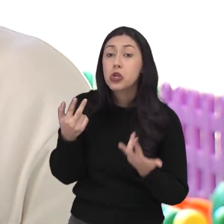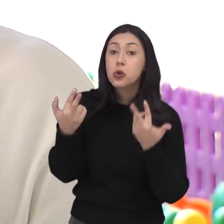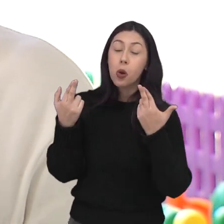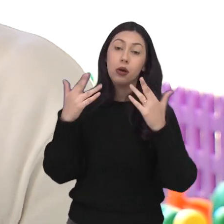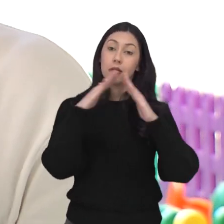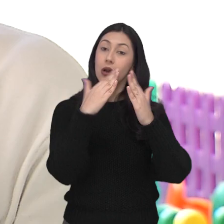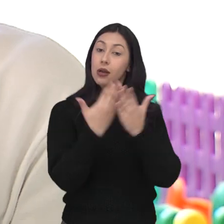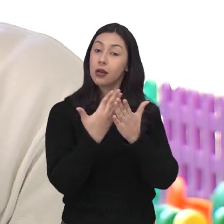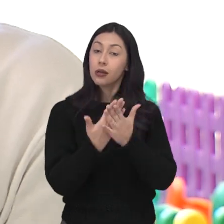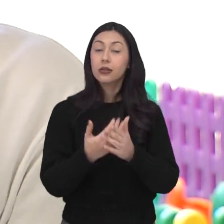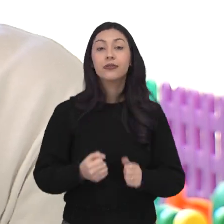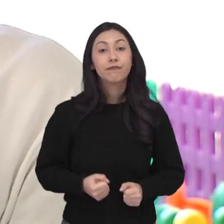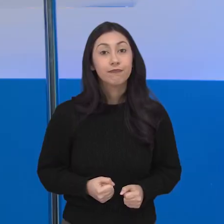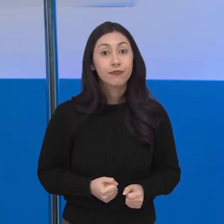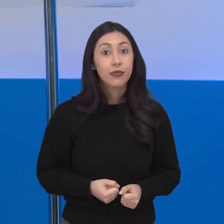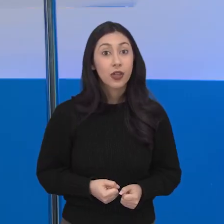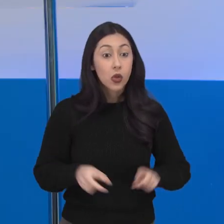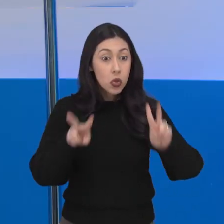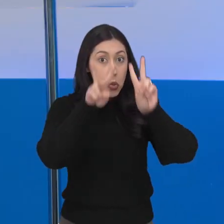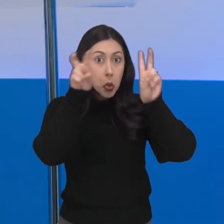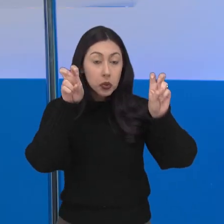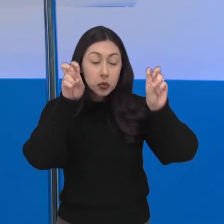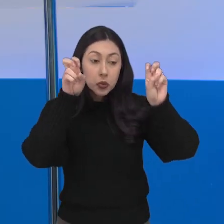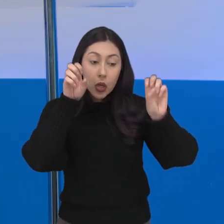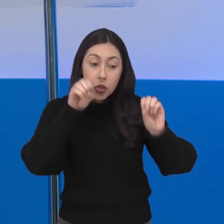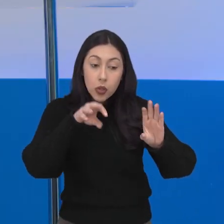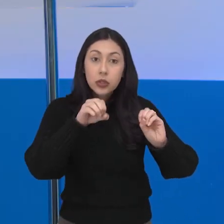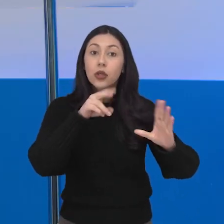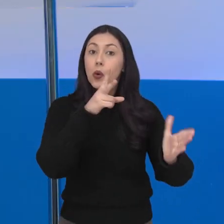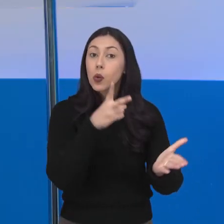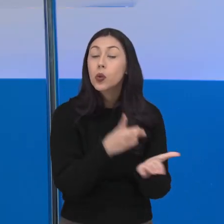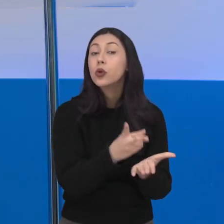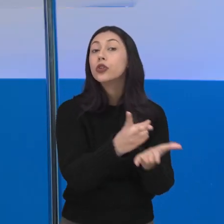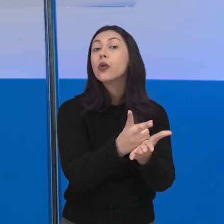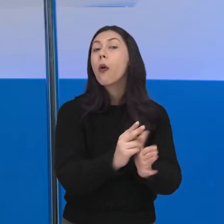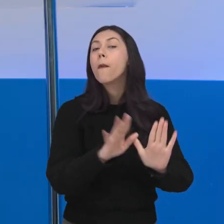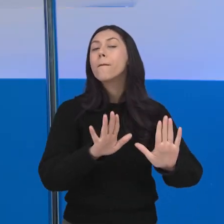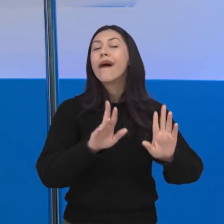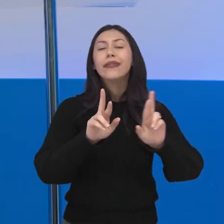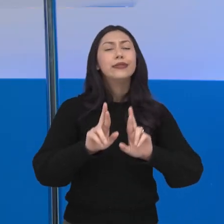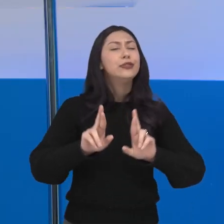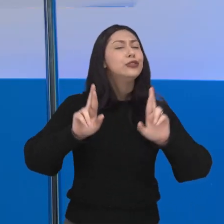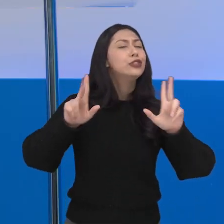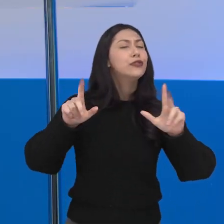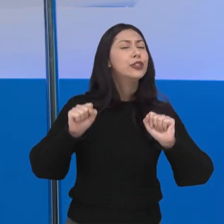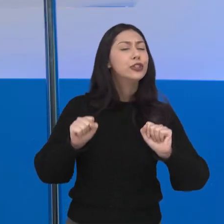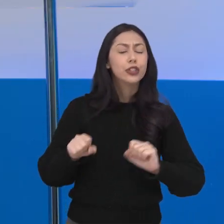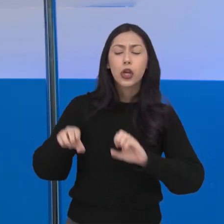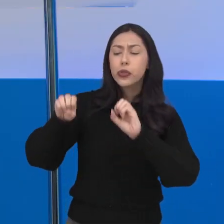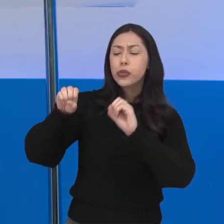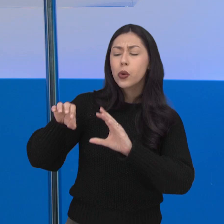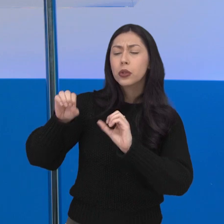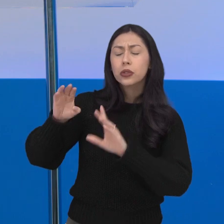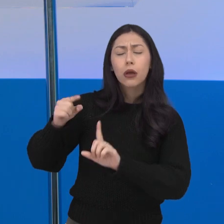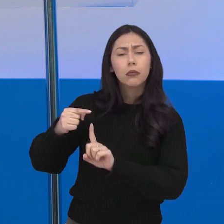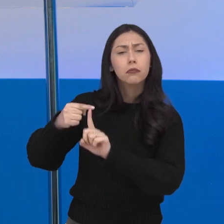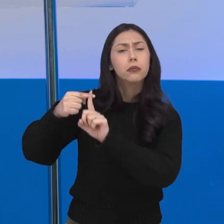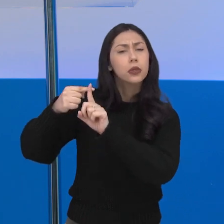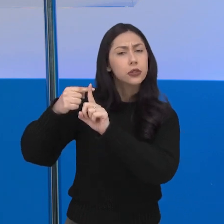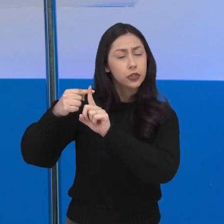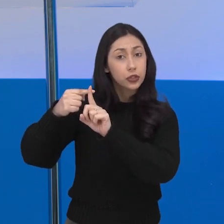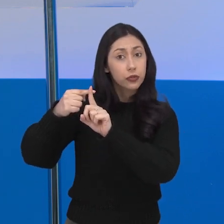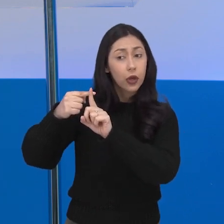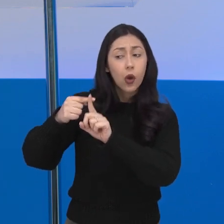fazer essa parte que a escola faz. E a gente segue falando sobre esse assunto, mas agora para conversar um pouquinho sobre a chamada